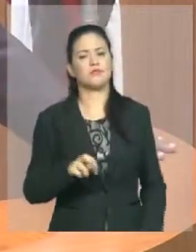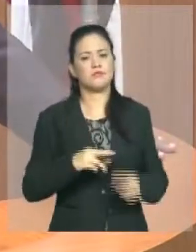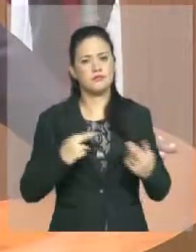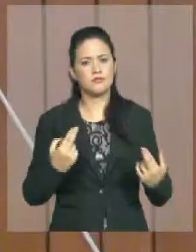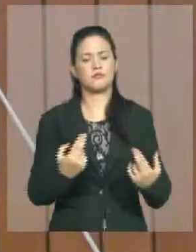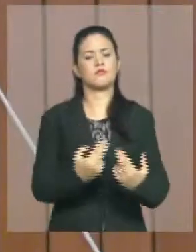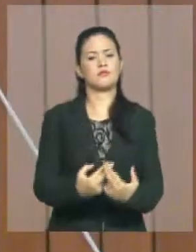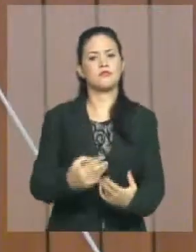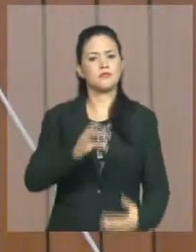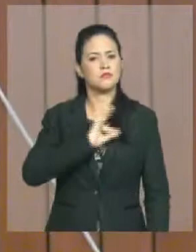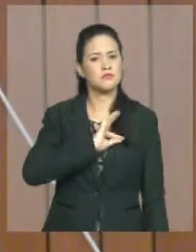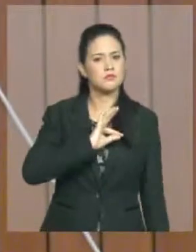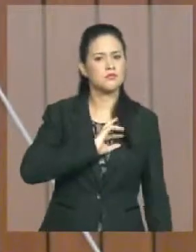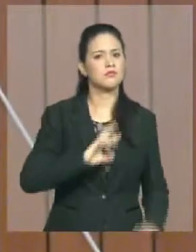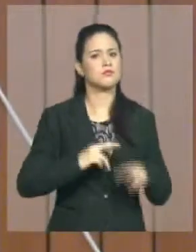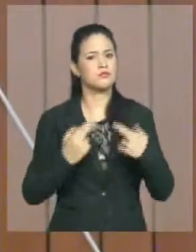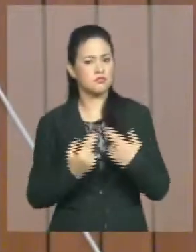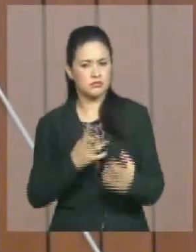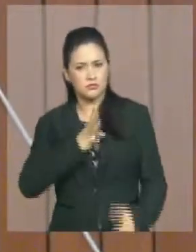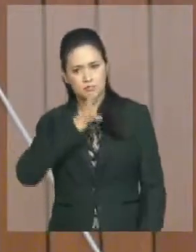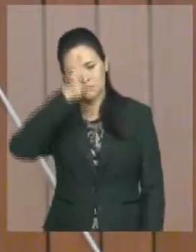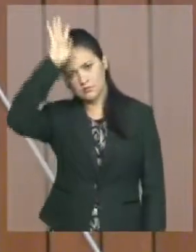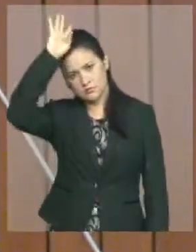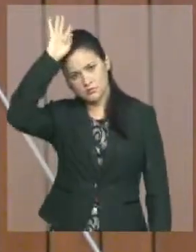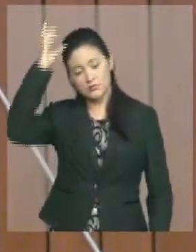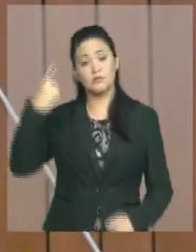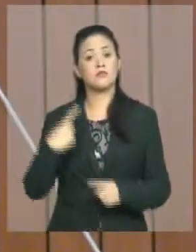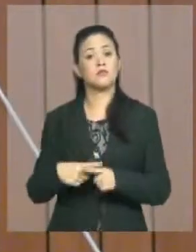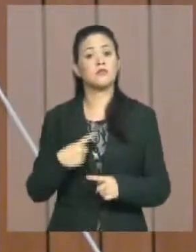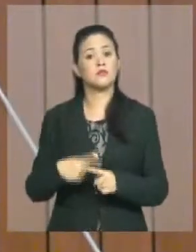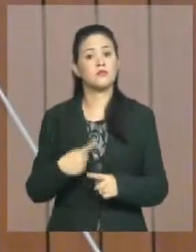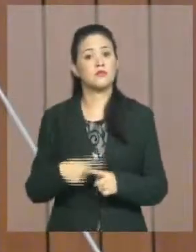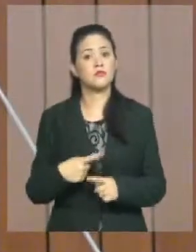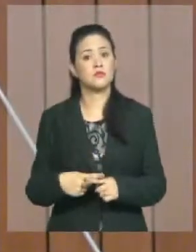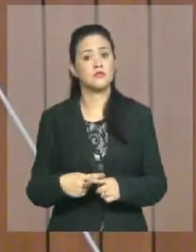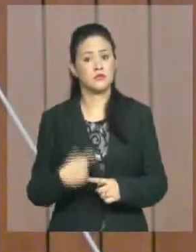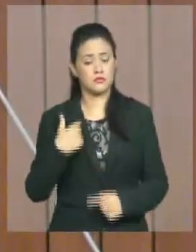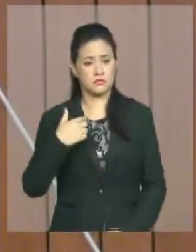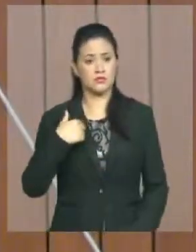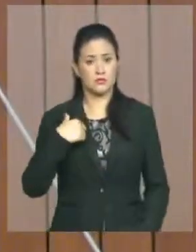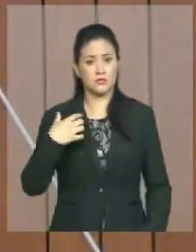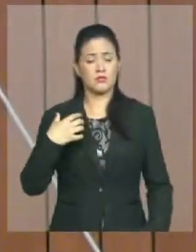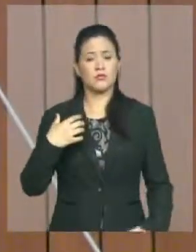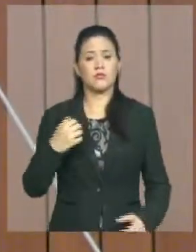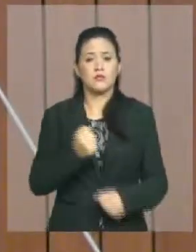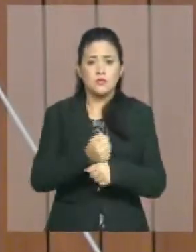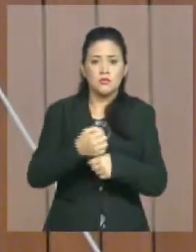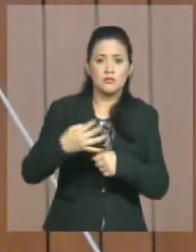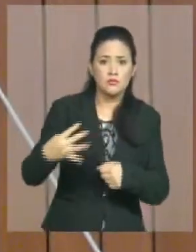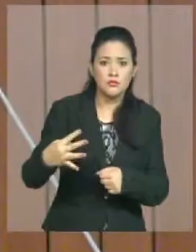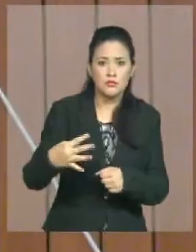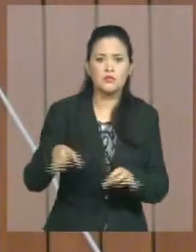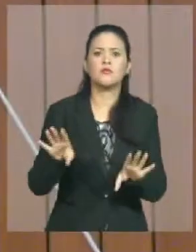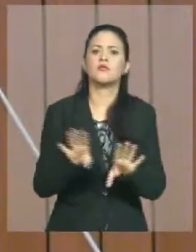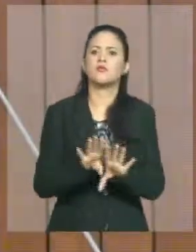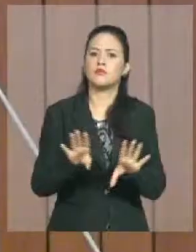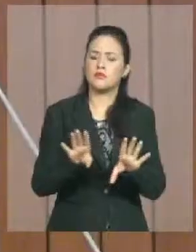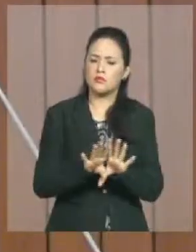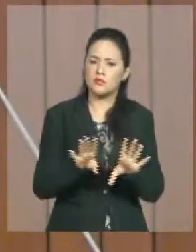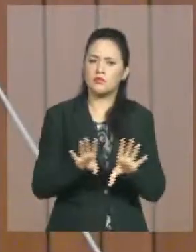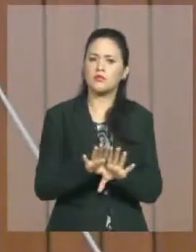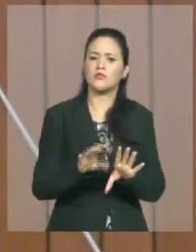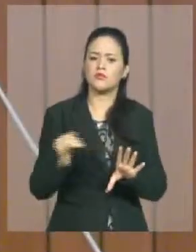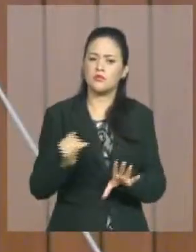militares, porque entendo que o nosso mandato também pertence a eles, assim como também pertence à igreja e às comunidades.